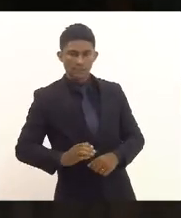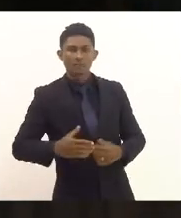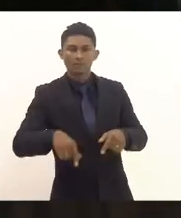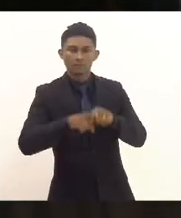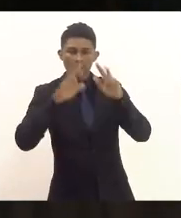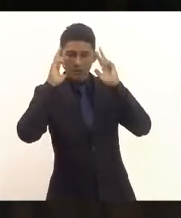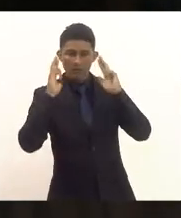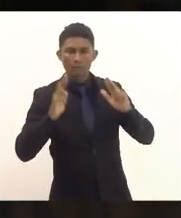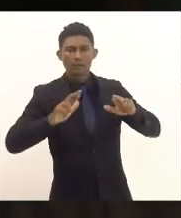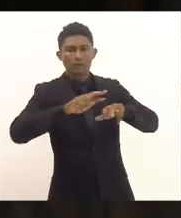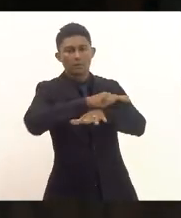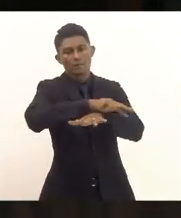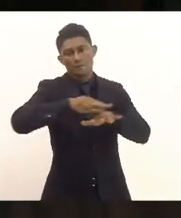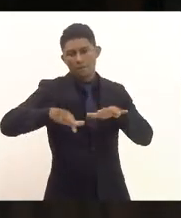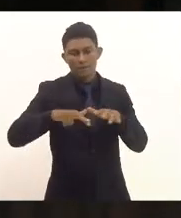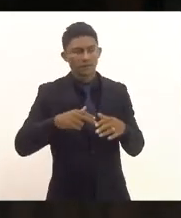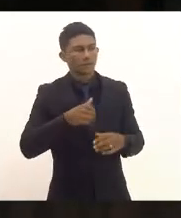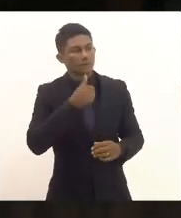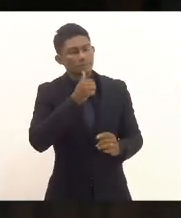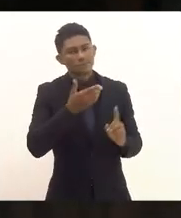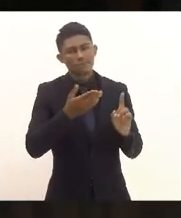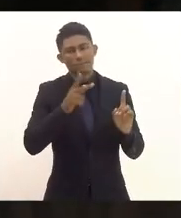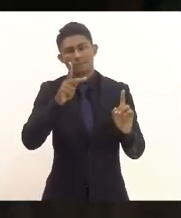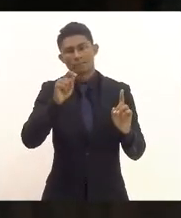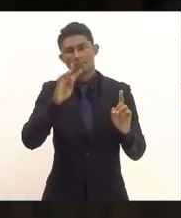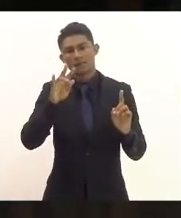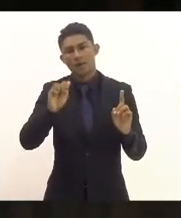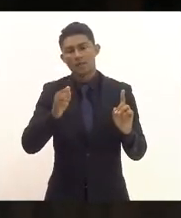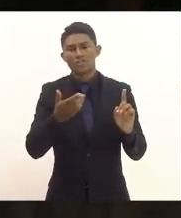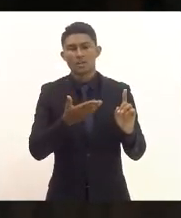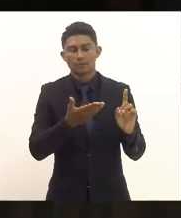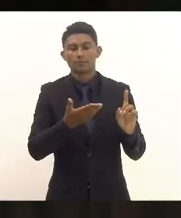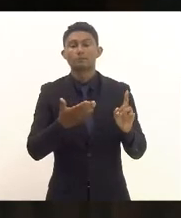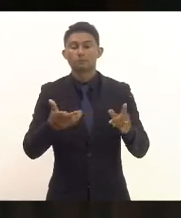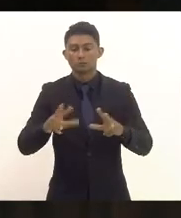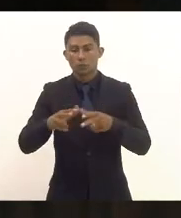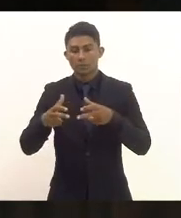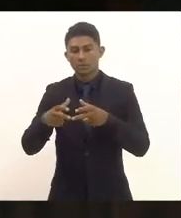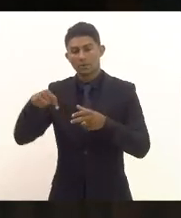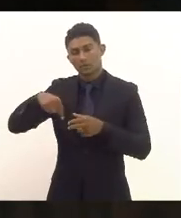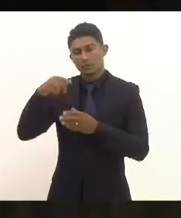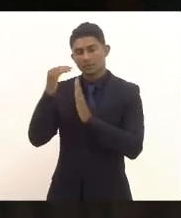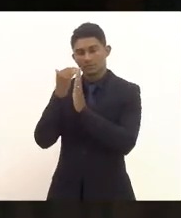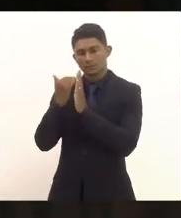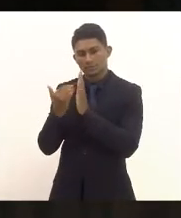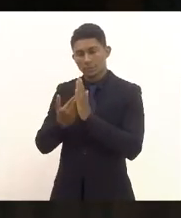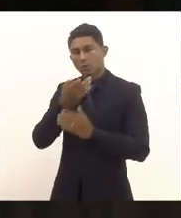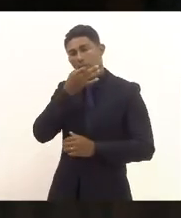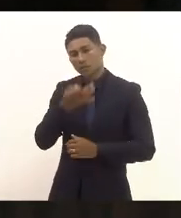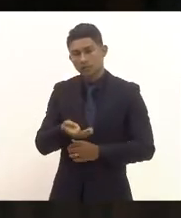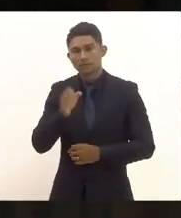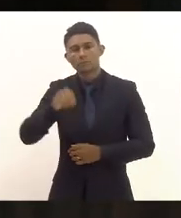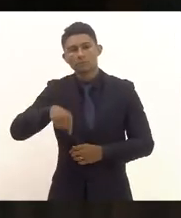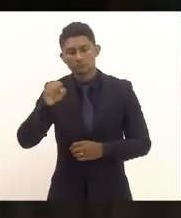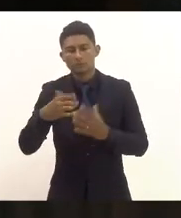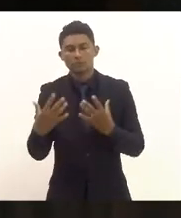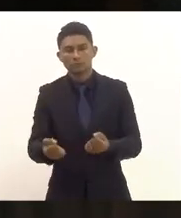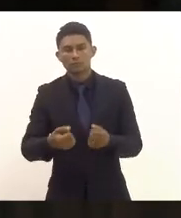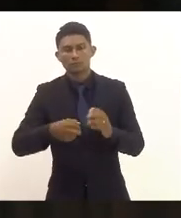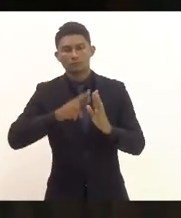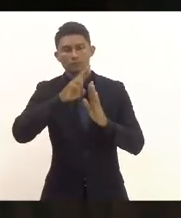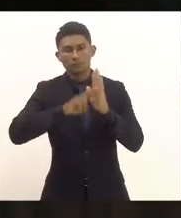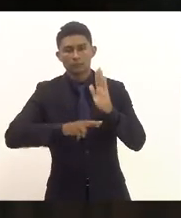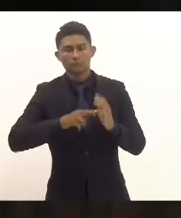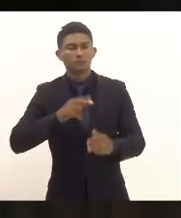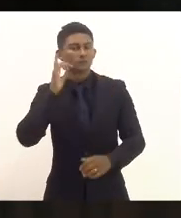a Cadillac cátera Sacramento Valverde parece da comissão de normas internas e proposições externas favorável relator